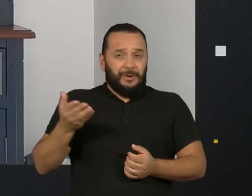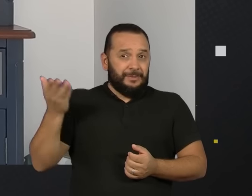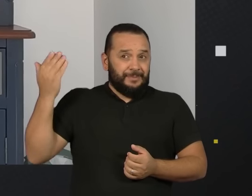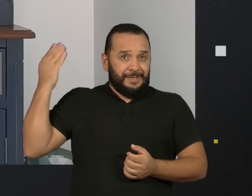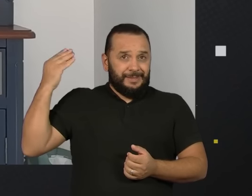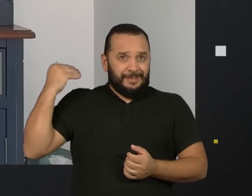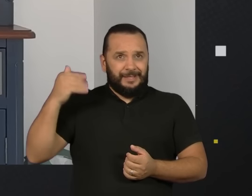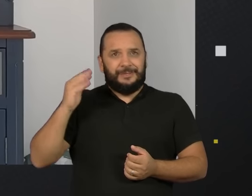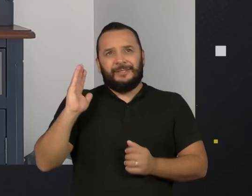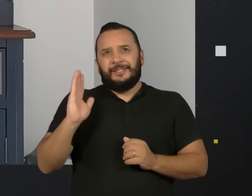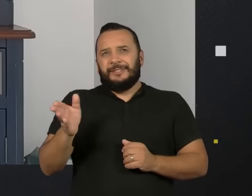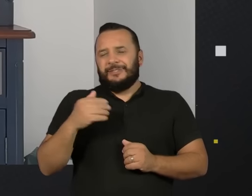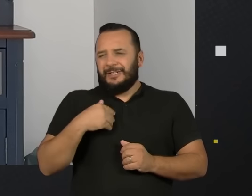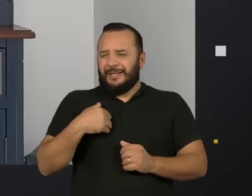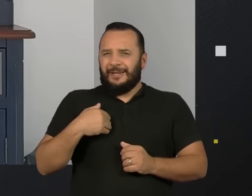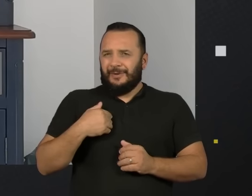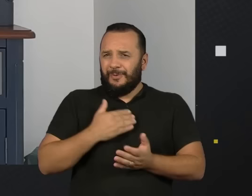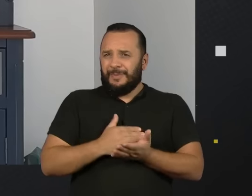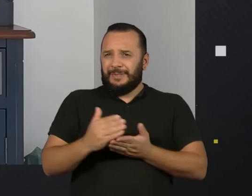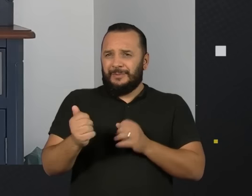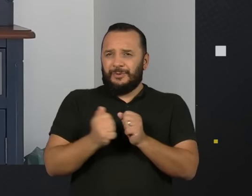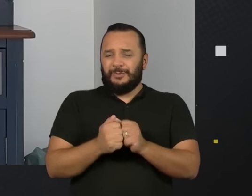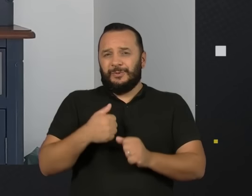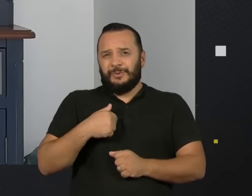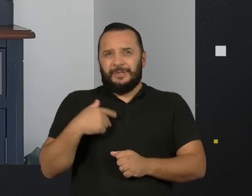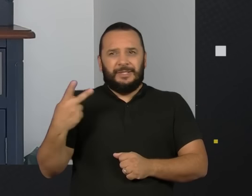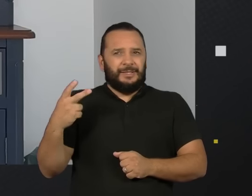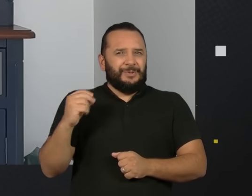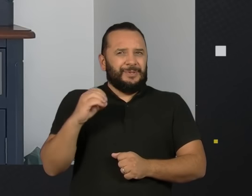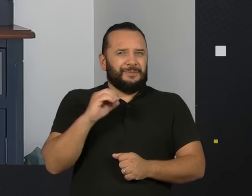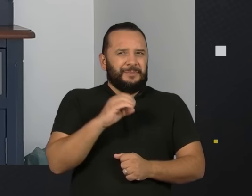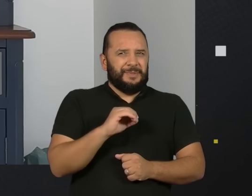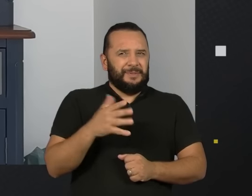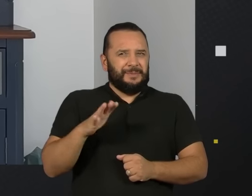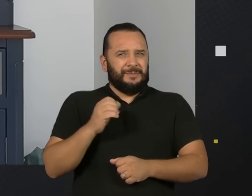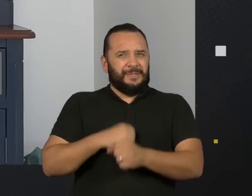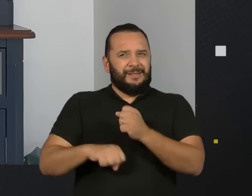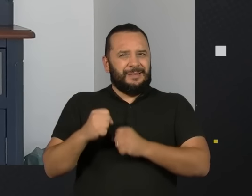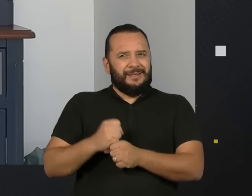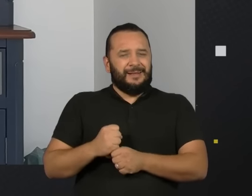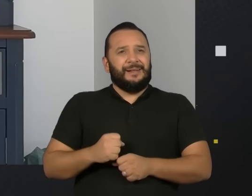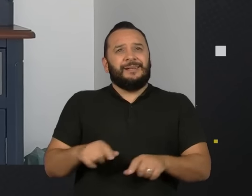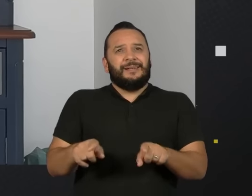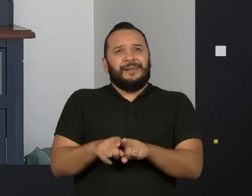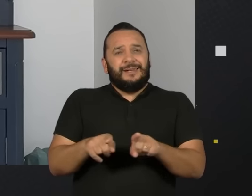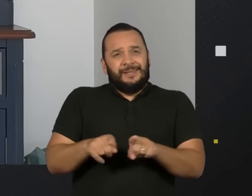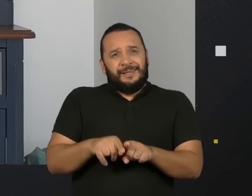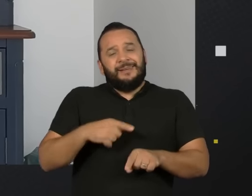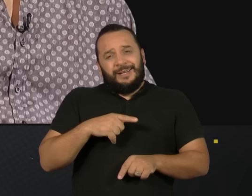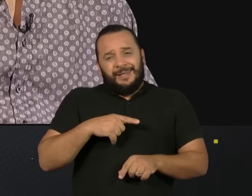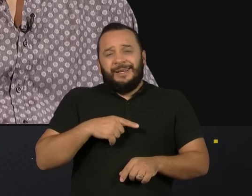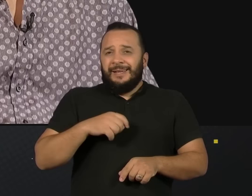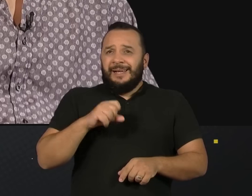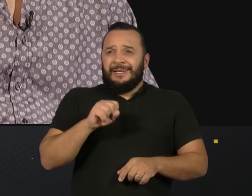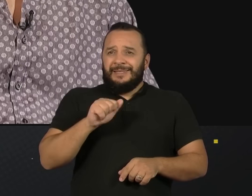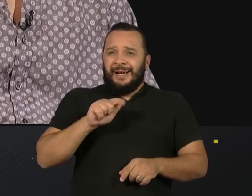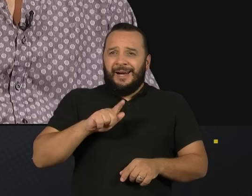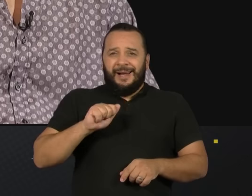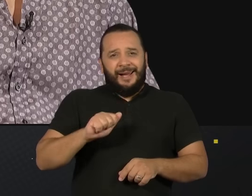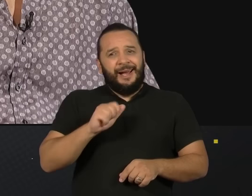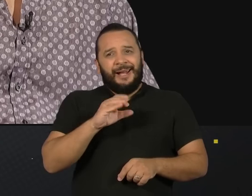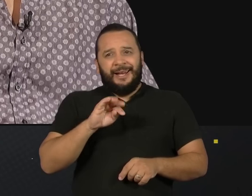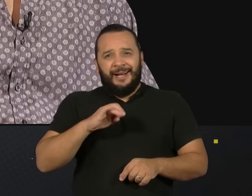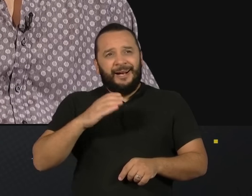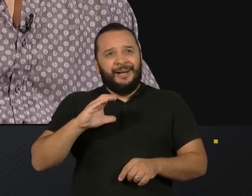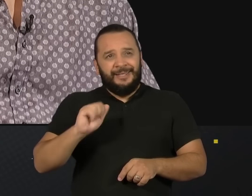lá, 2000. E depois a gente começou essa saga de criar os próprios trabalhos. Doutor, Minha Filha Não